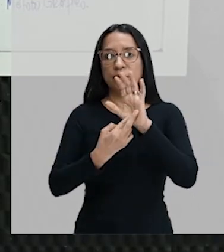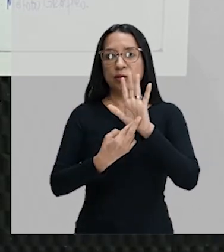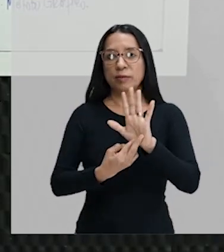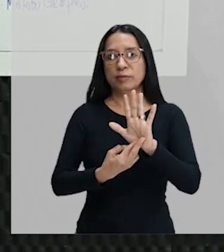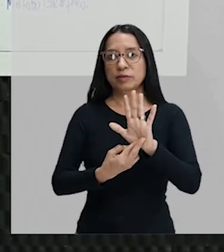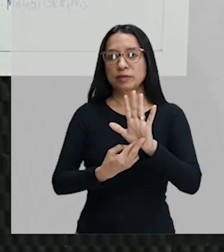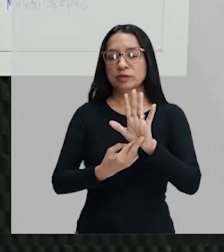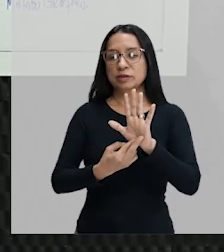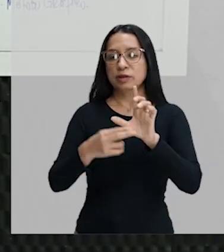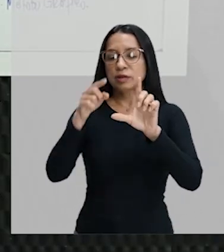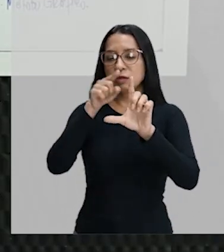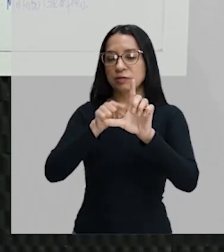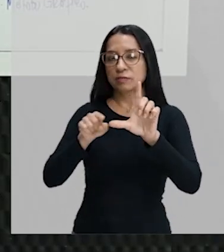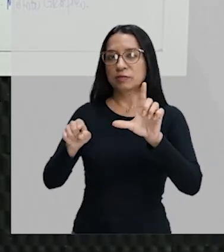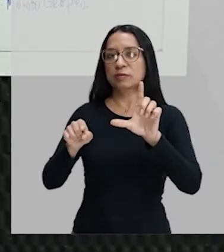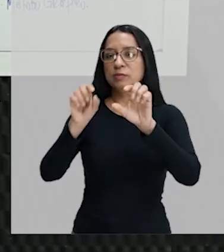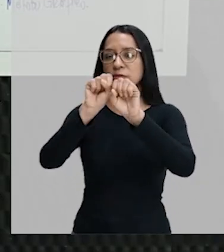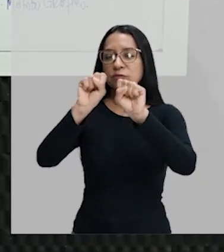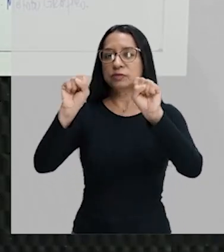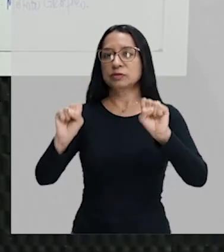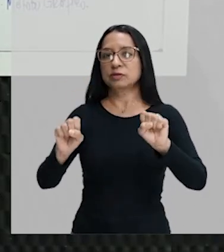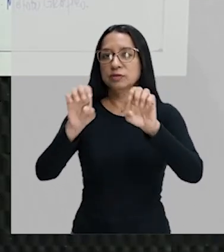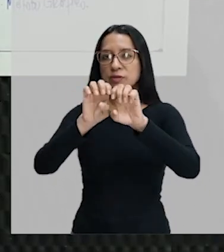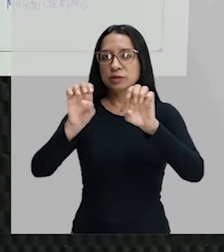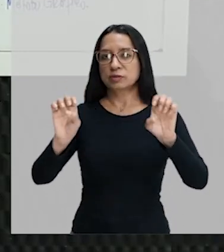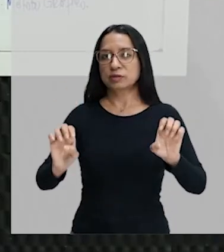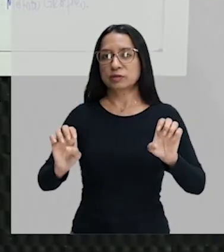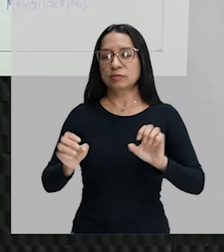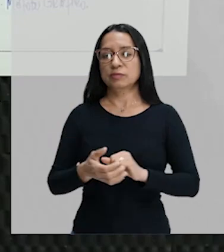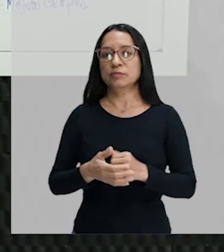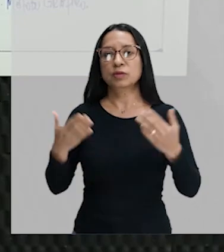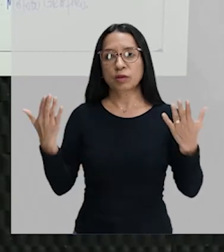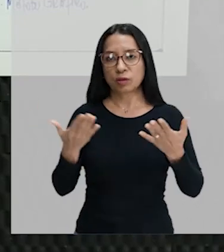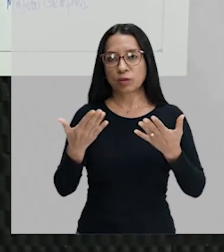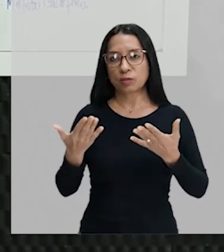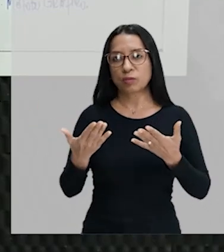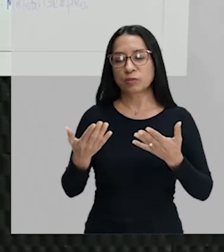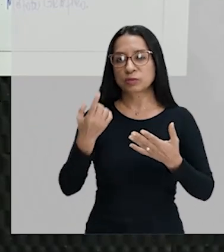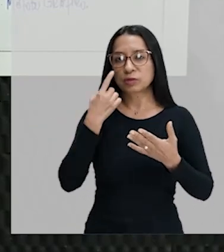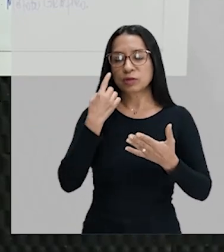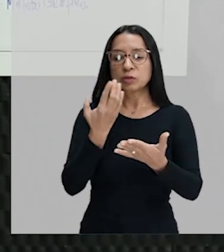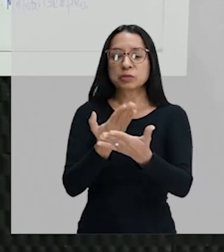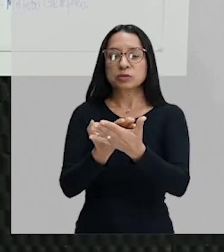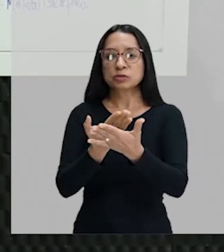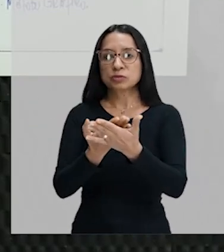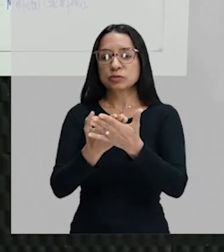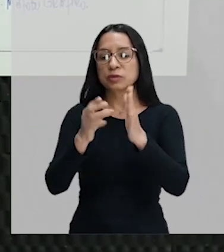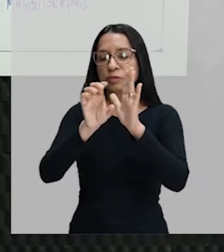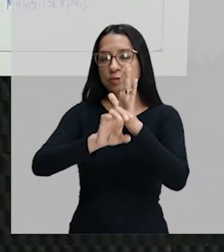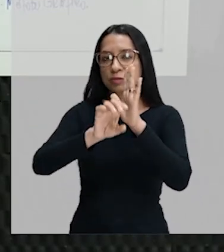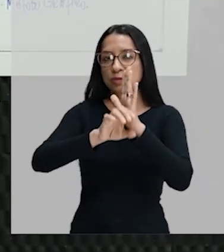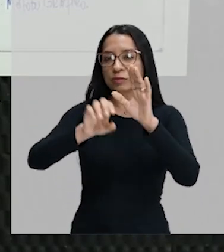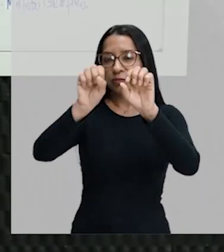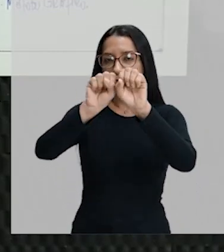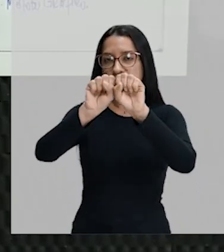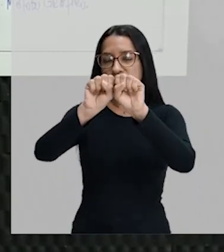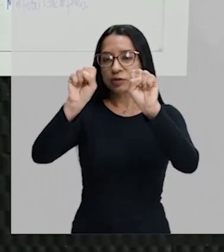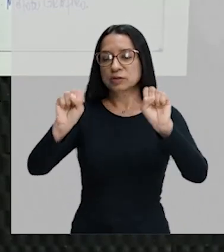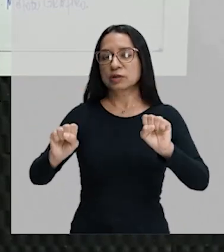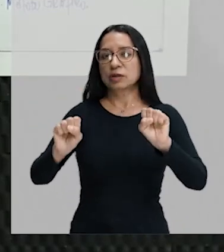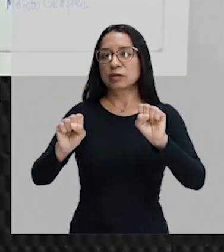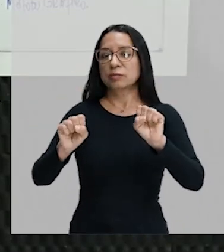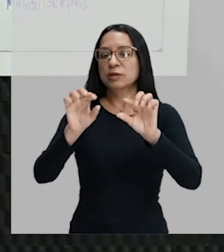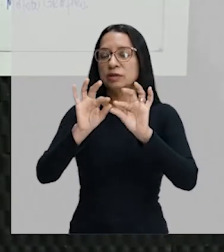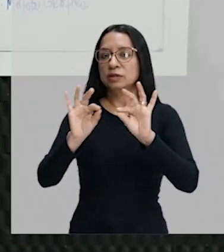representar graficamente um sistema de equações. Beleza? Então hoje, galera, a gente viu o conceito de sistema linear, o que é